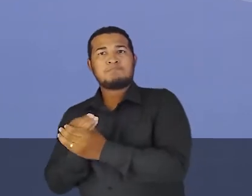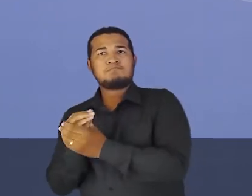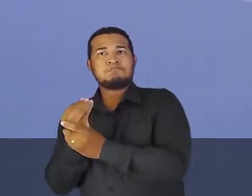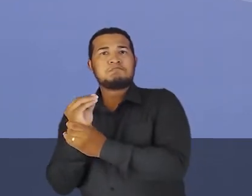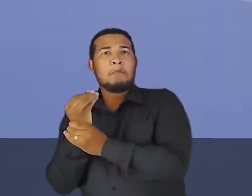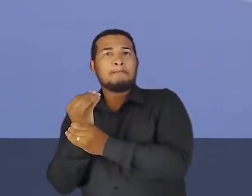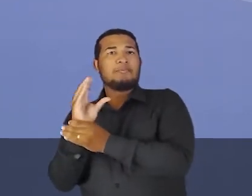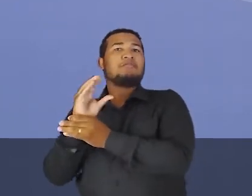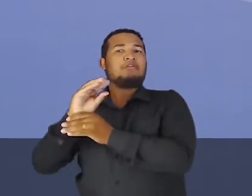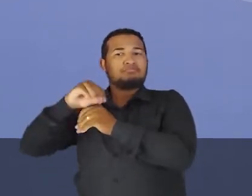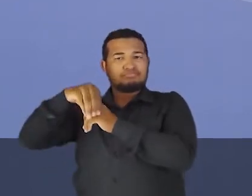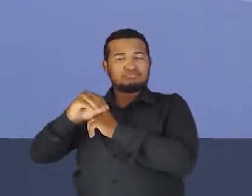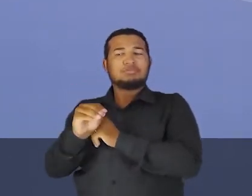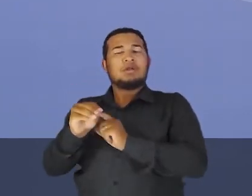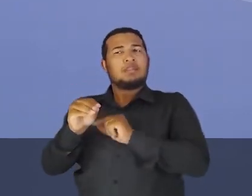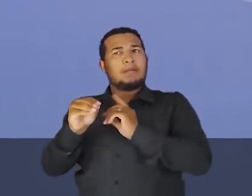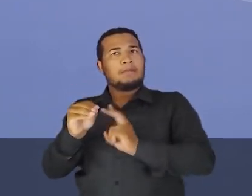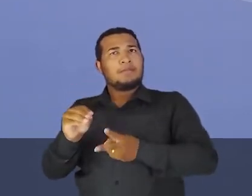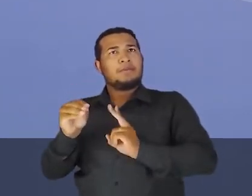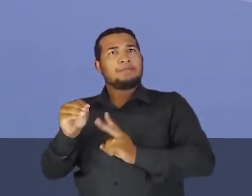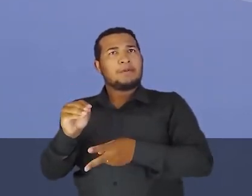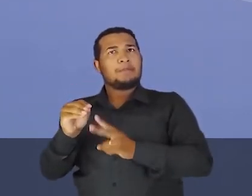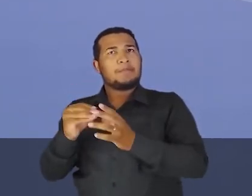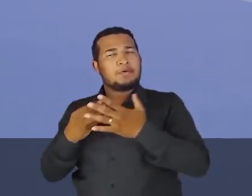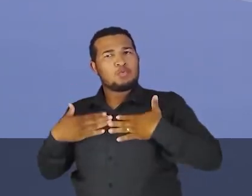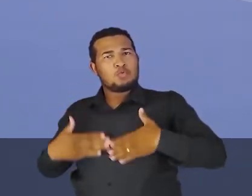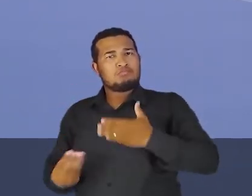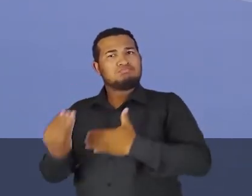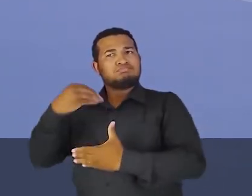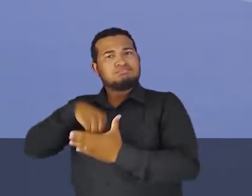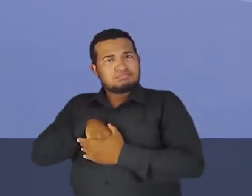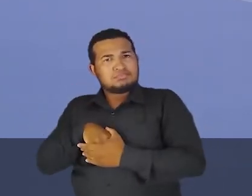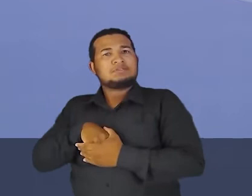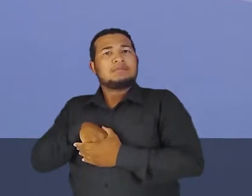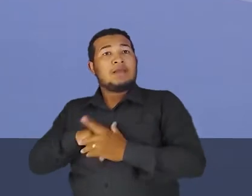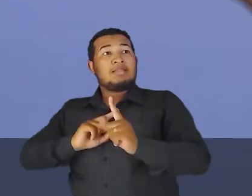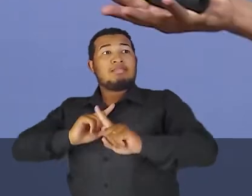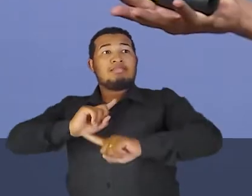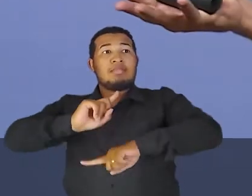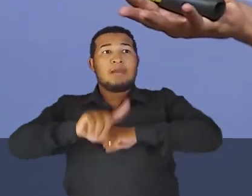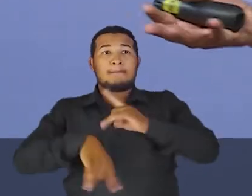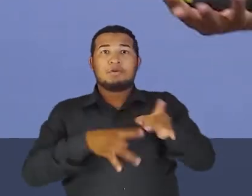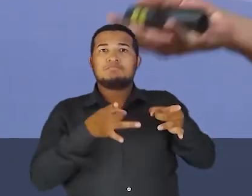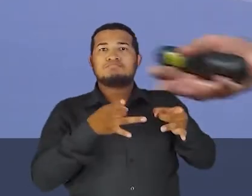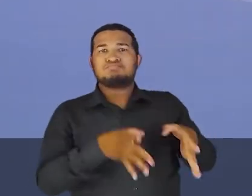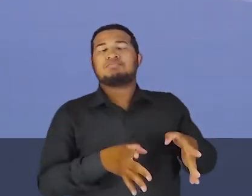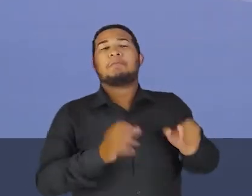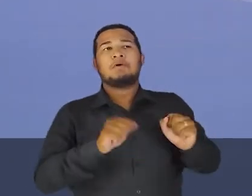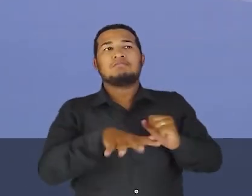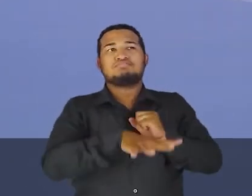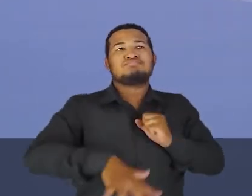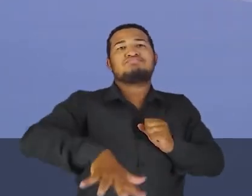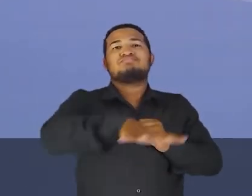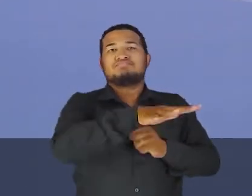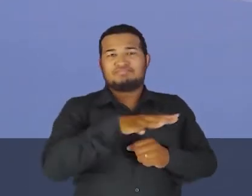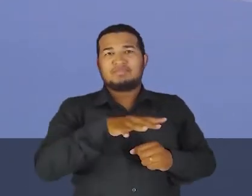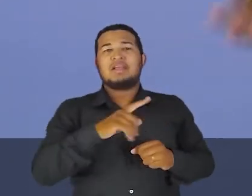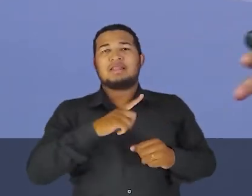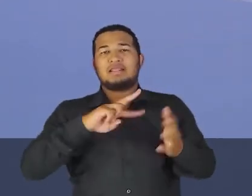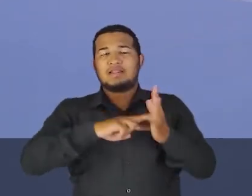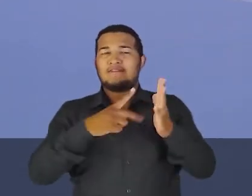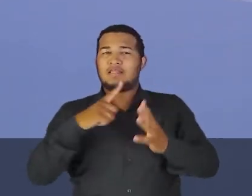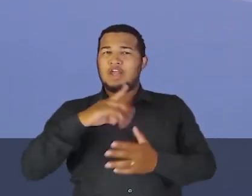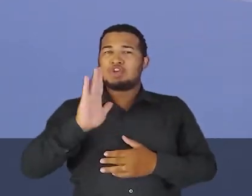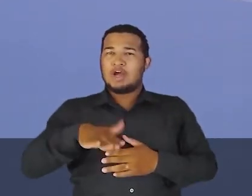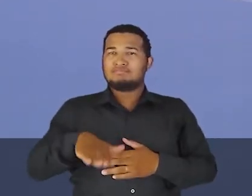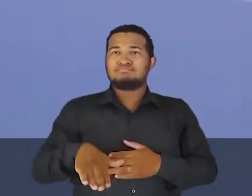depois de um certo tempo ainda, eles vão permanecer dentro do corpo da fêmea para depois serem liberados no ambiente após um certo nível de